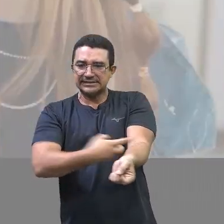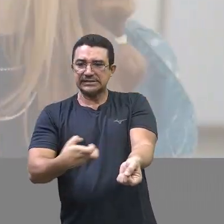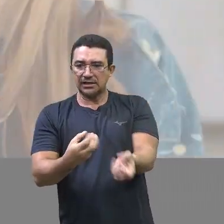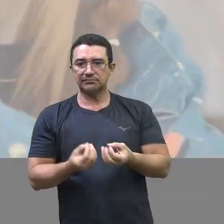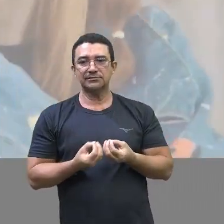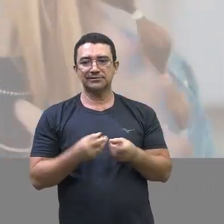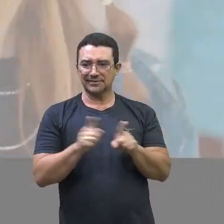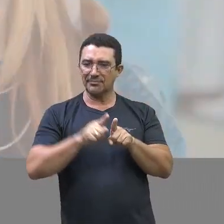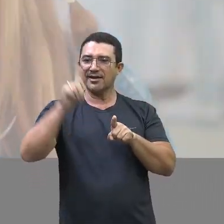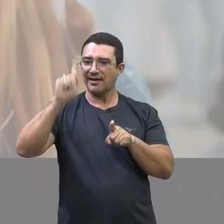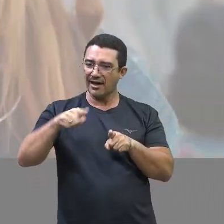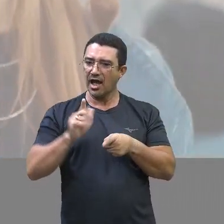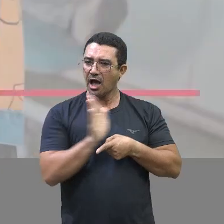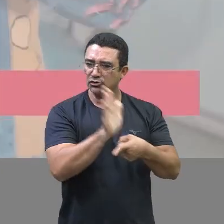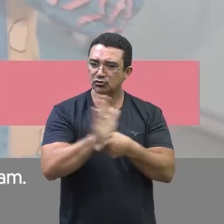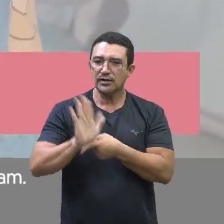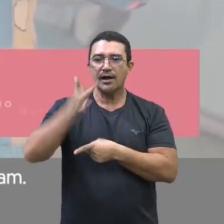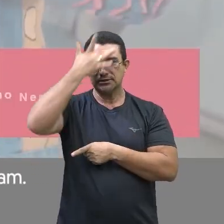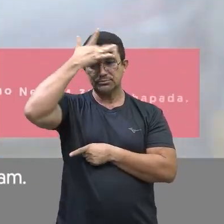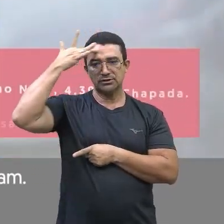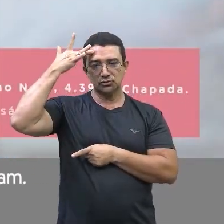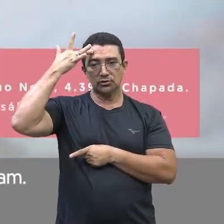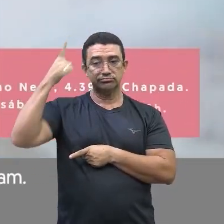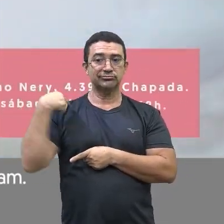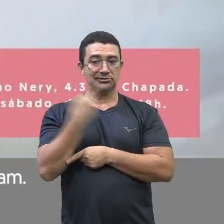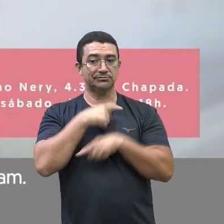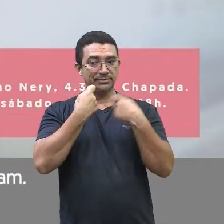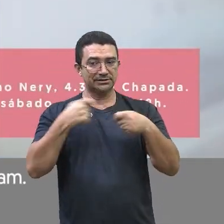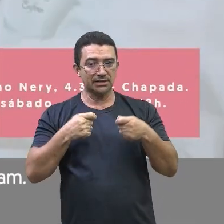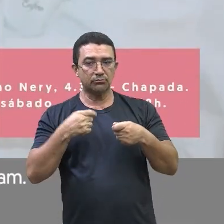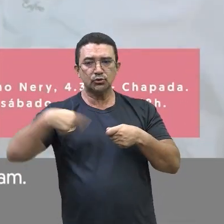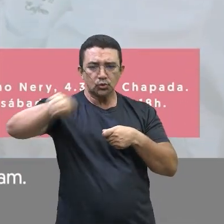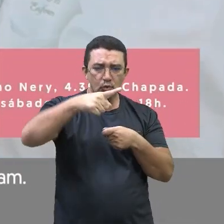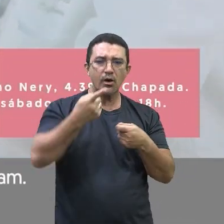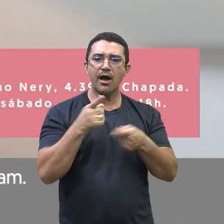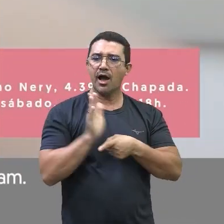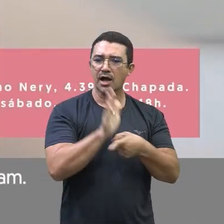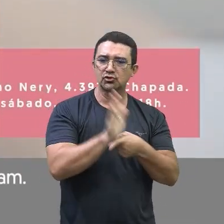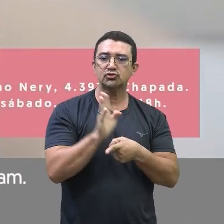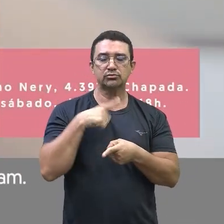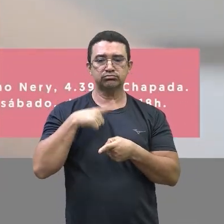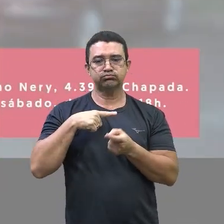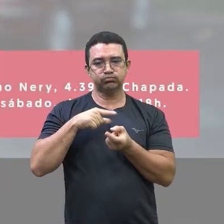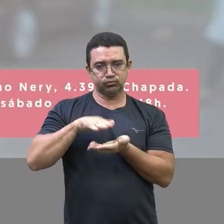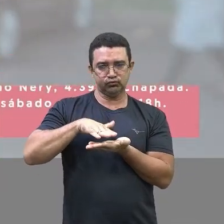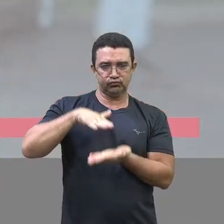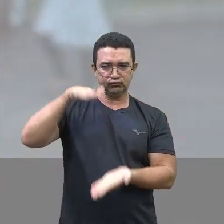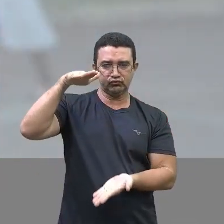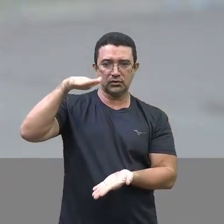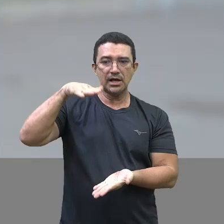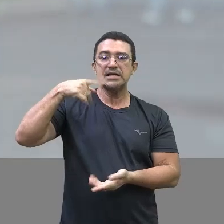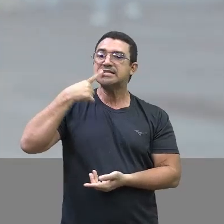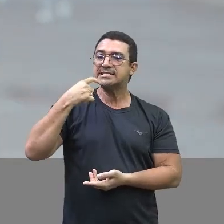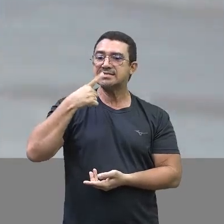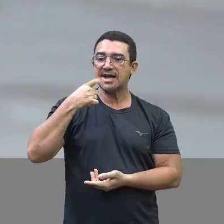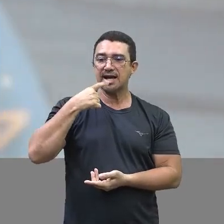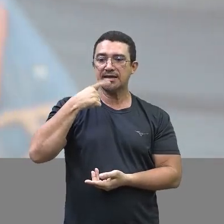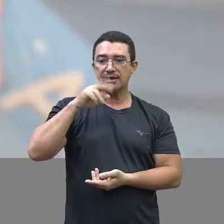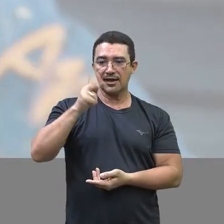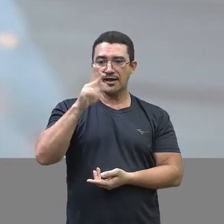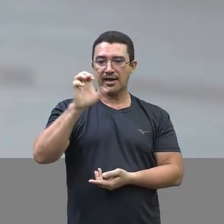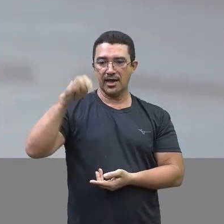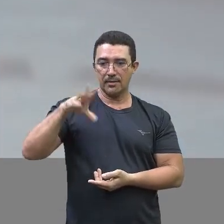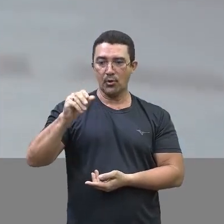vida alheia e é massa demais. A gente precisa da sua ajuda para encher o banco de sangue do Hemoan. Vem-te embora doar, maninho.